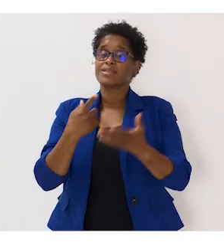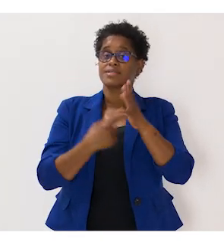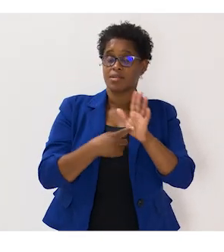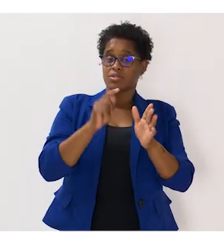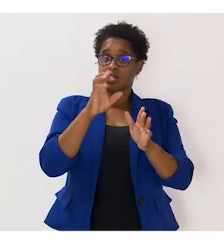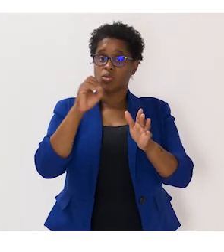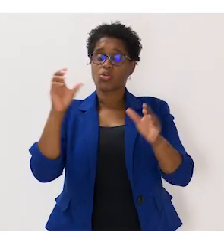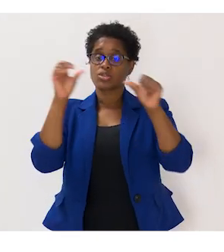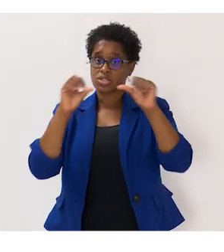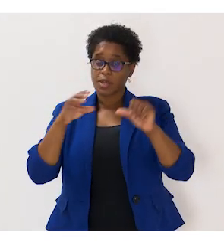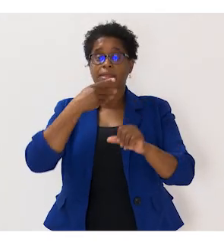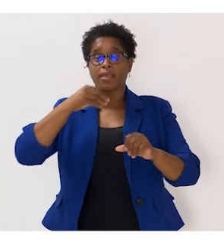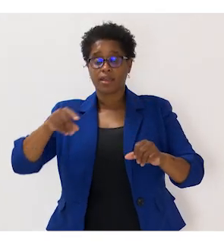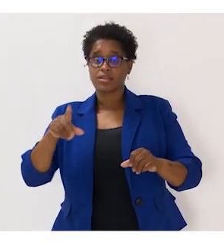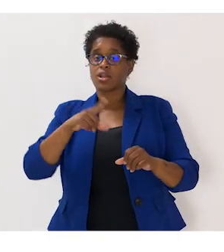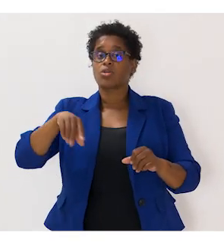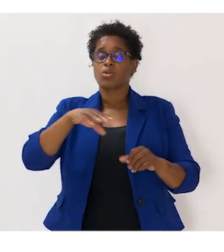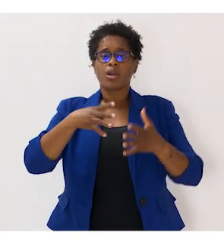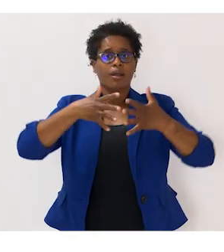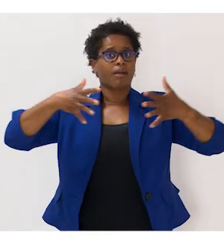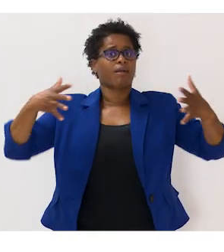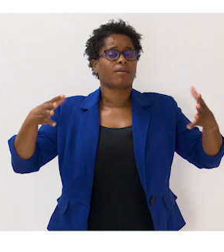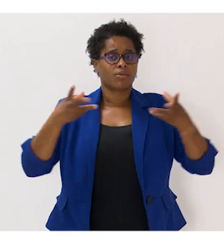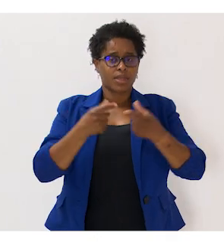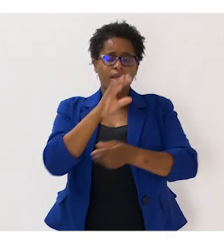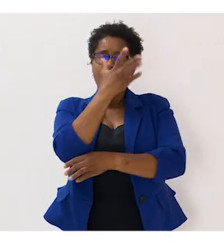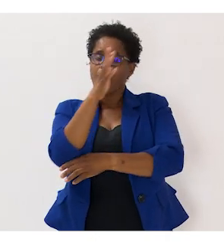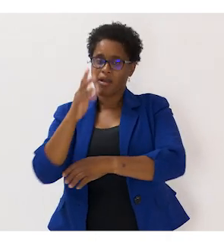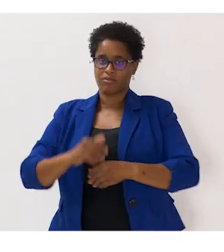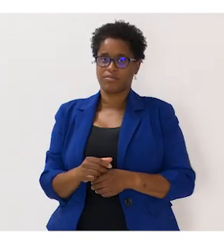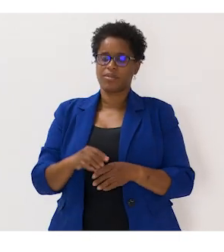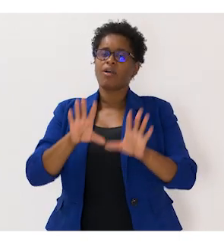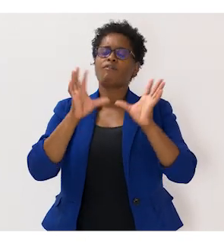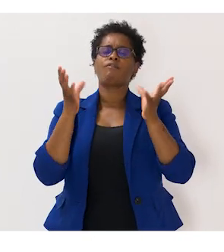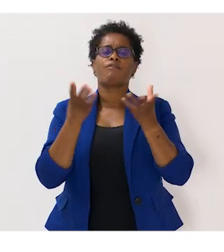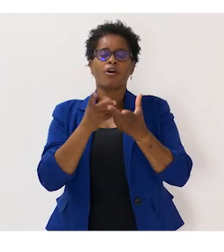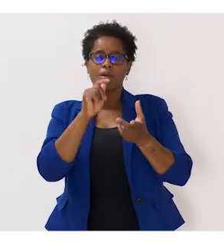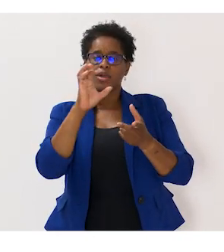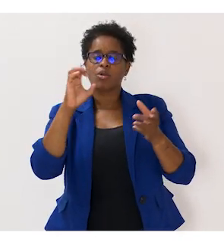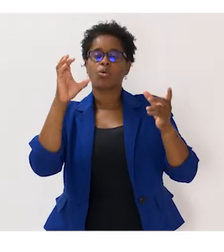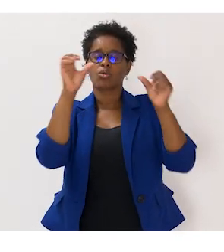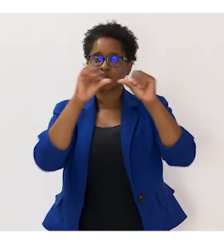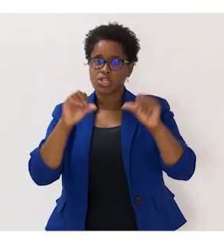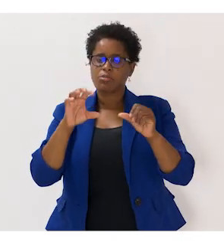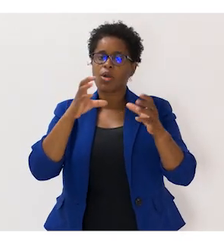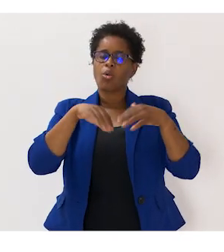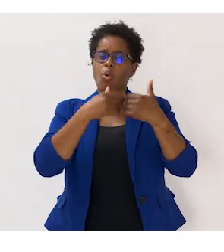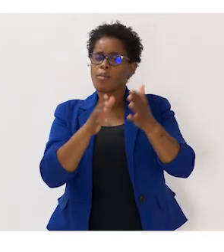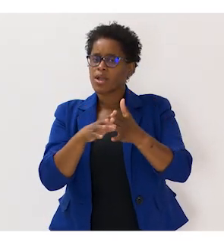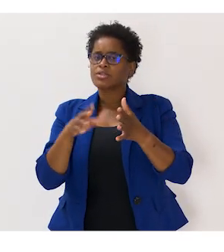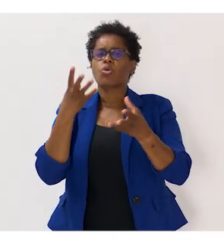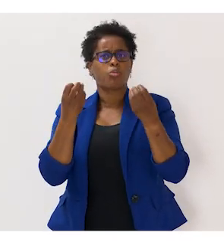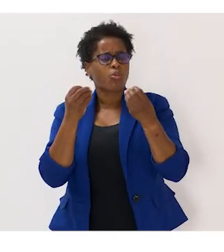de ecossistemas terrestres. São ambientes com grande quantidade de árvores, formam ecossistemas complexos, ricos